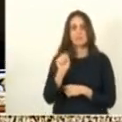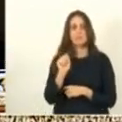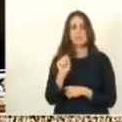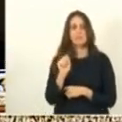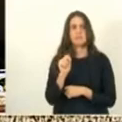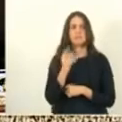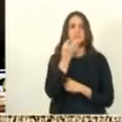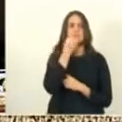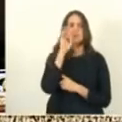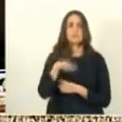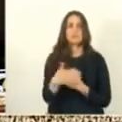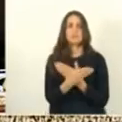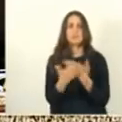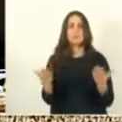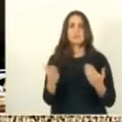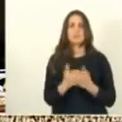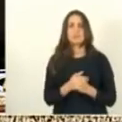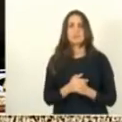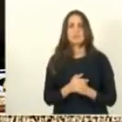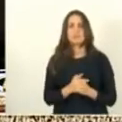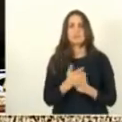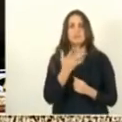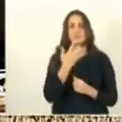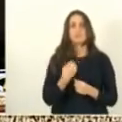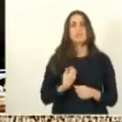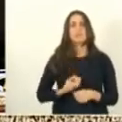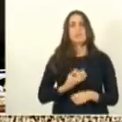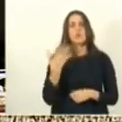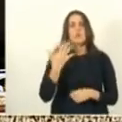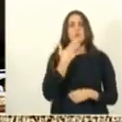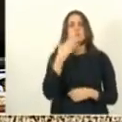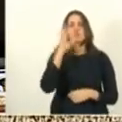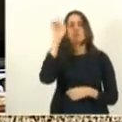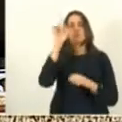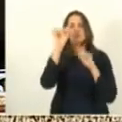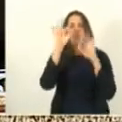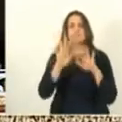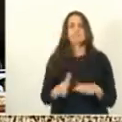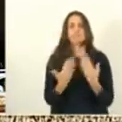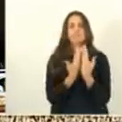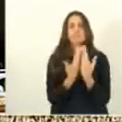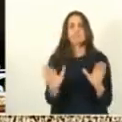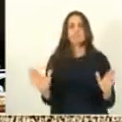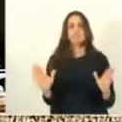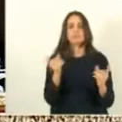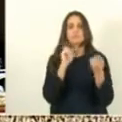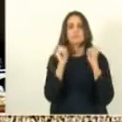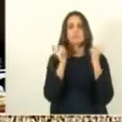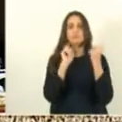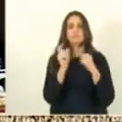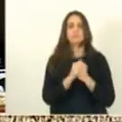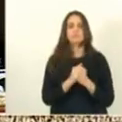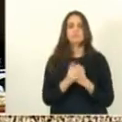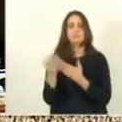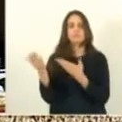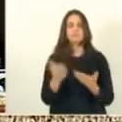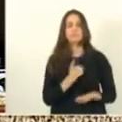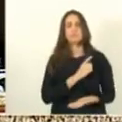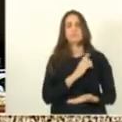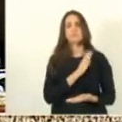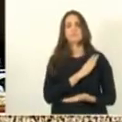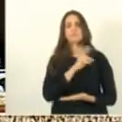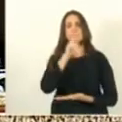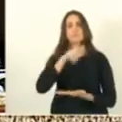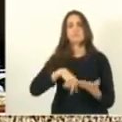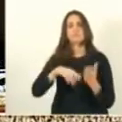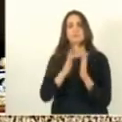tarde, deputados, homens e mulheres compõem esse parlamento. Havendo quórum, invocando a proteção de Deus, declaro aberta essa sessão e convido o delegado Danilo